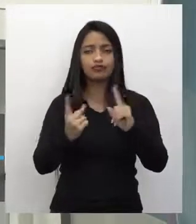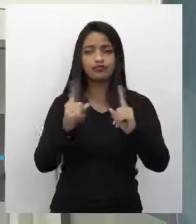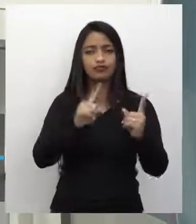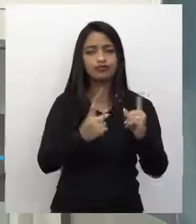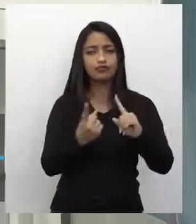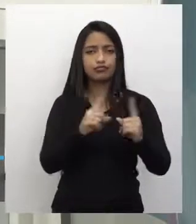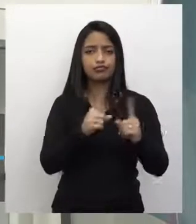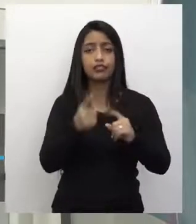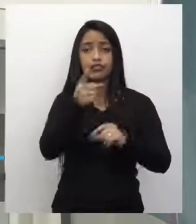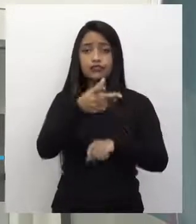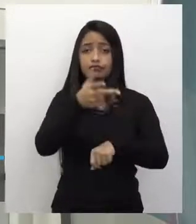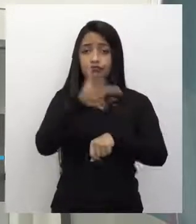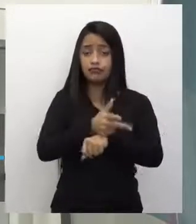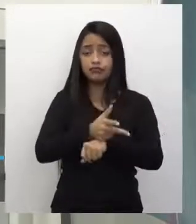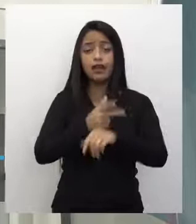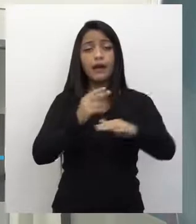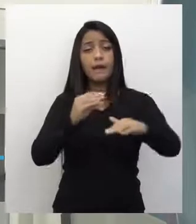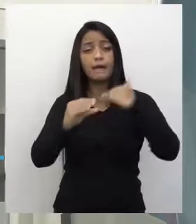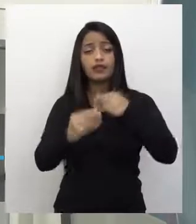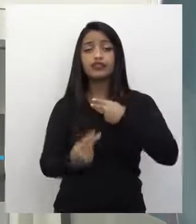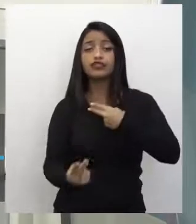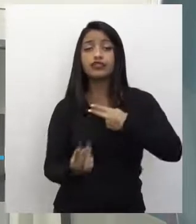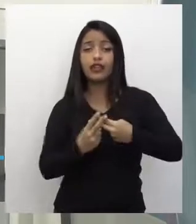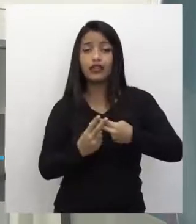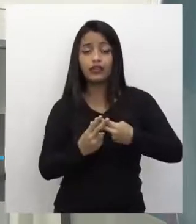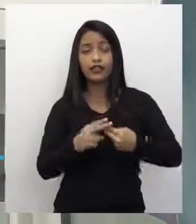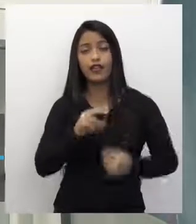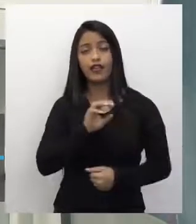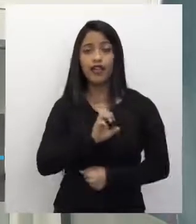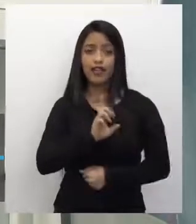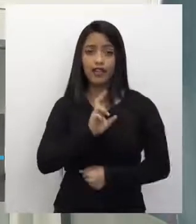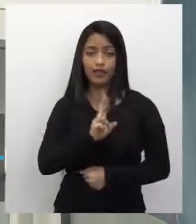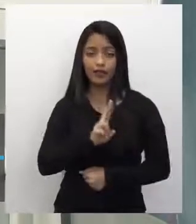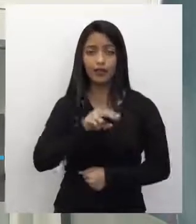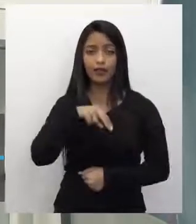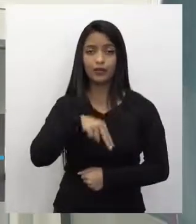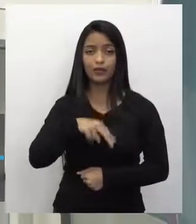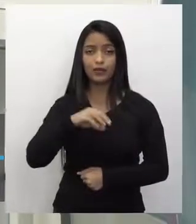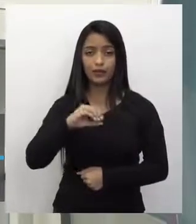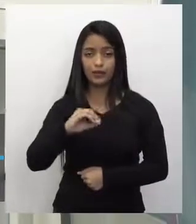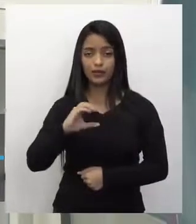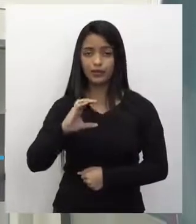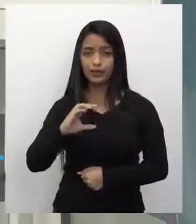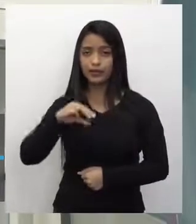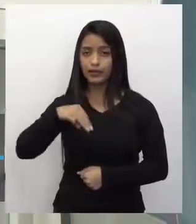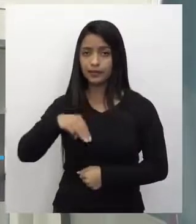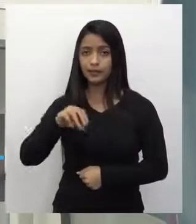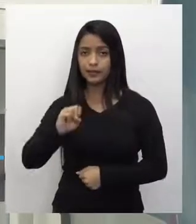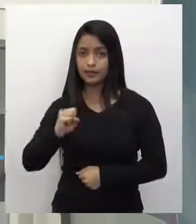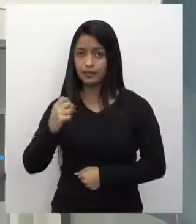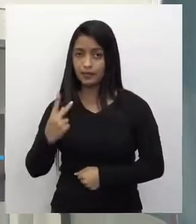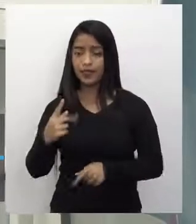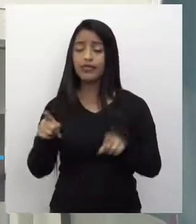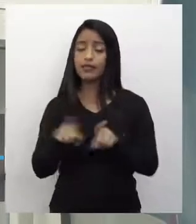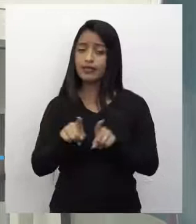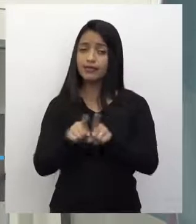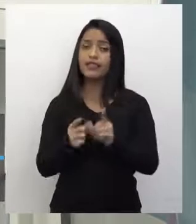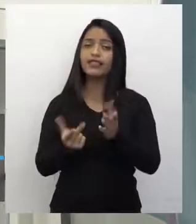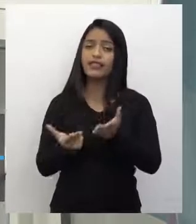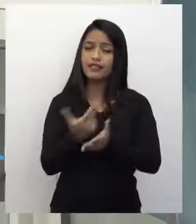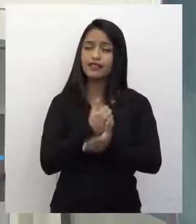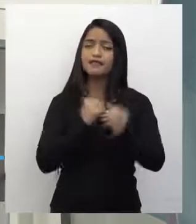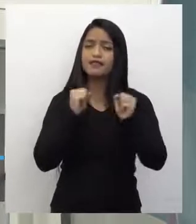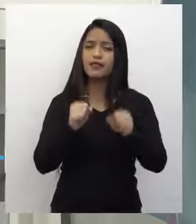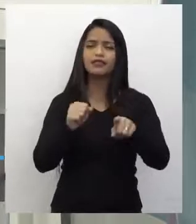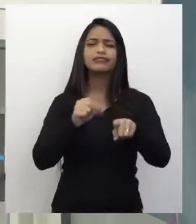pelo celular no hashtag EuNoCMSP. Desenho também tá valendo, porque vocês estão me pedindo faz tempo, tô com saudade de desenhar.